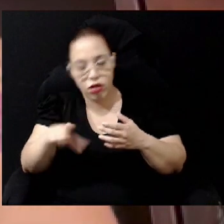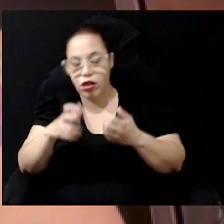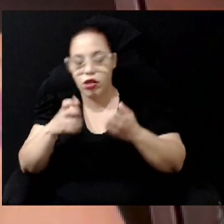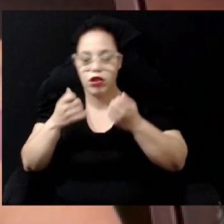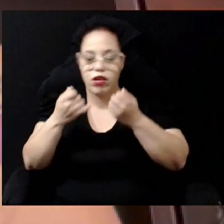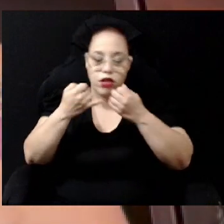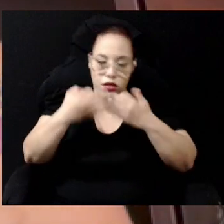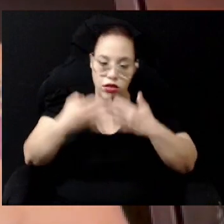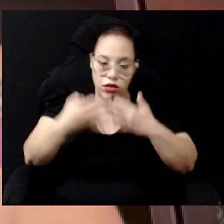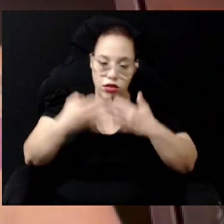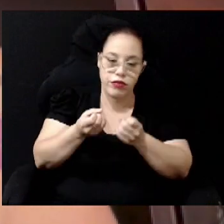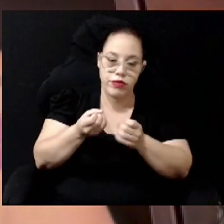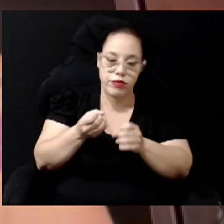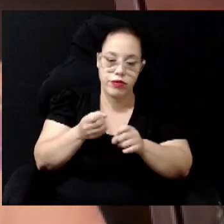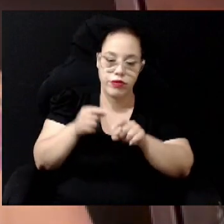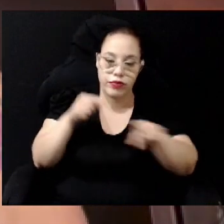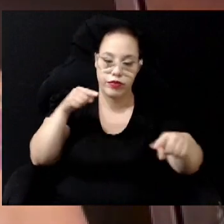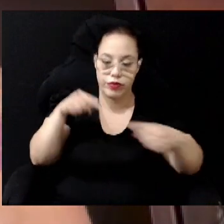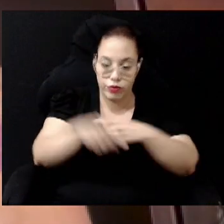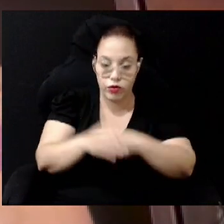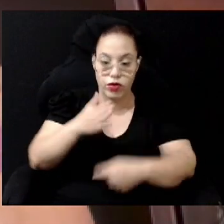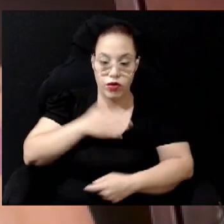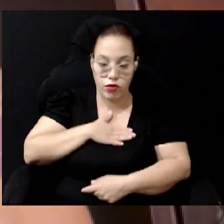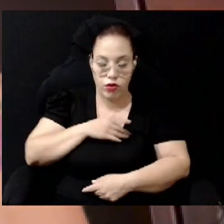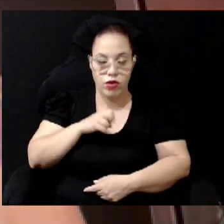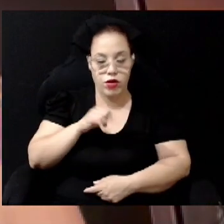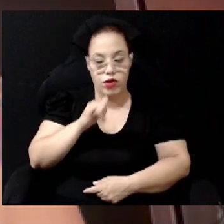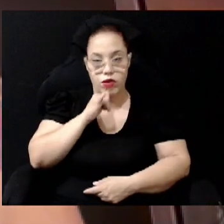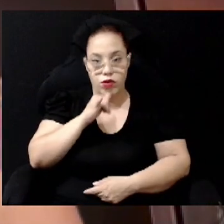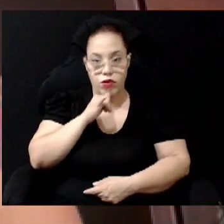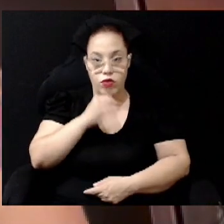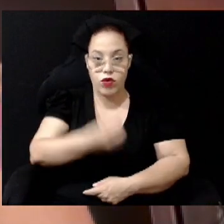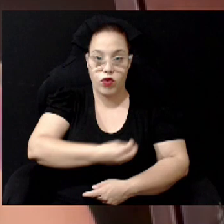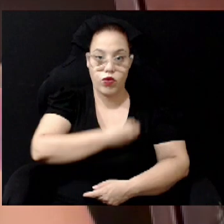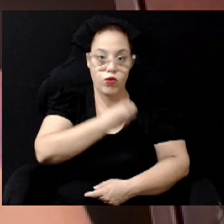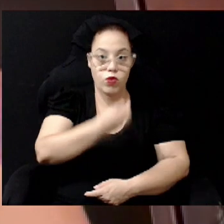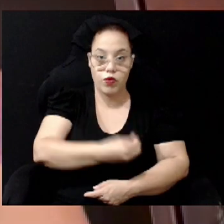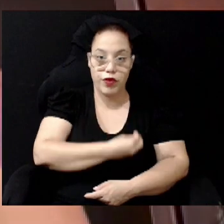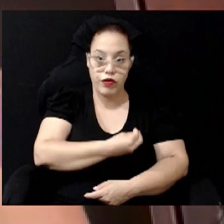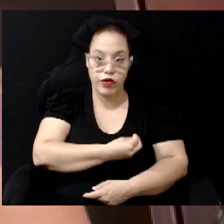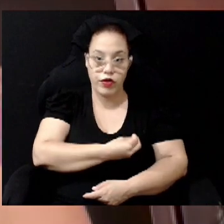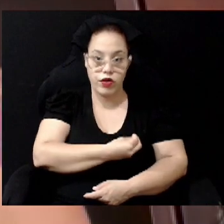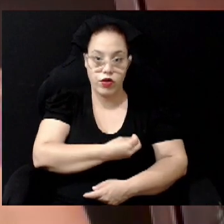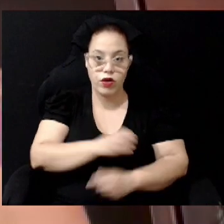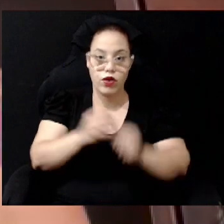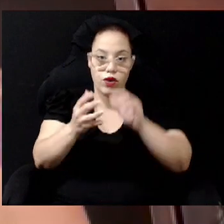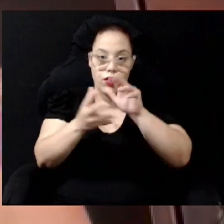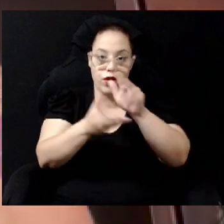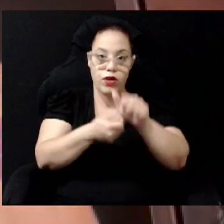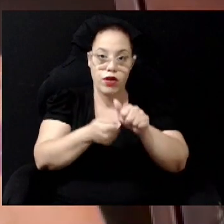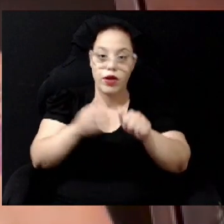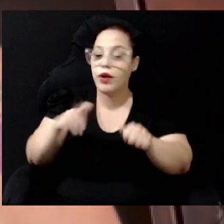contrário da minha geração, por exemplo, que viveu um mundo que era mais